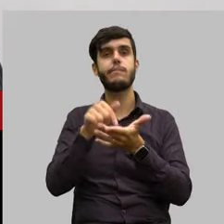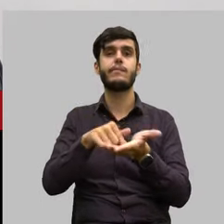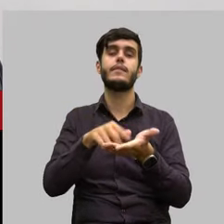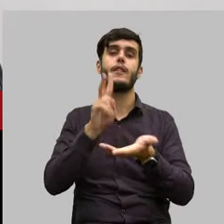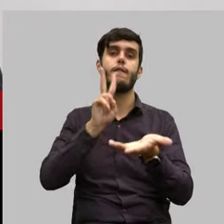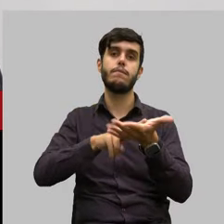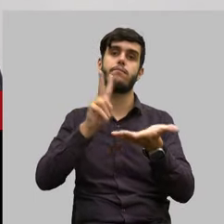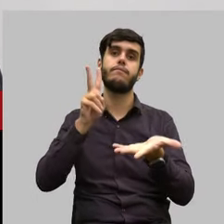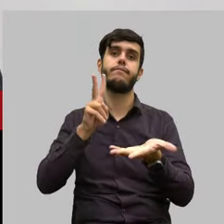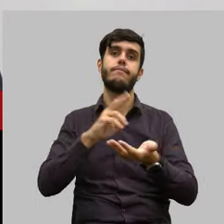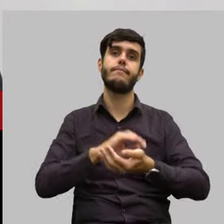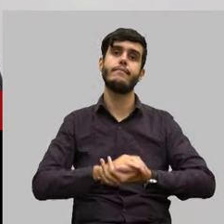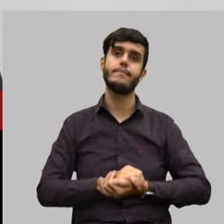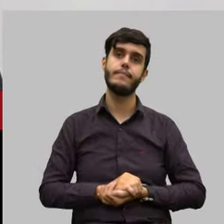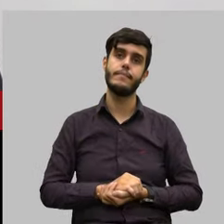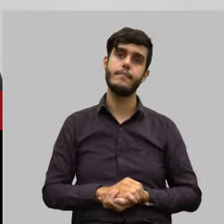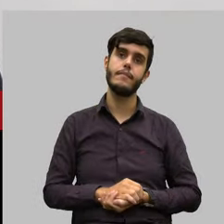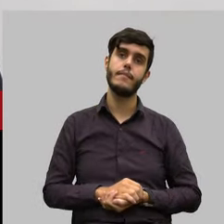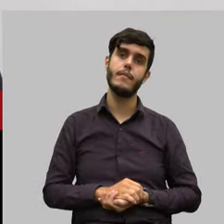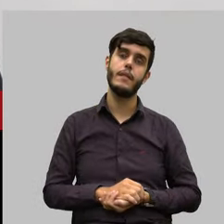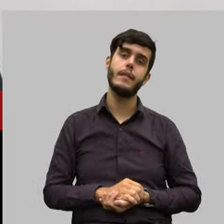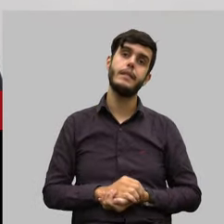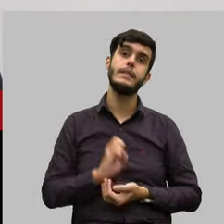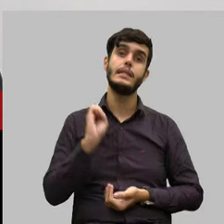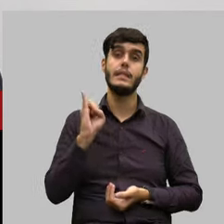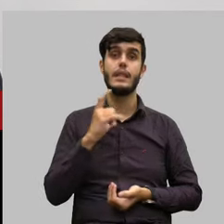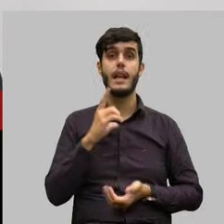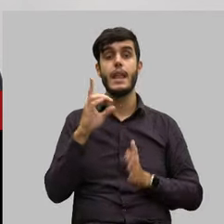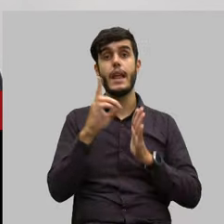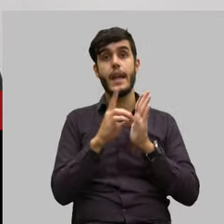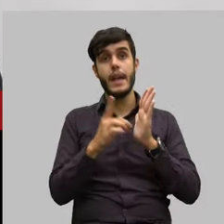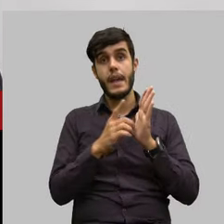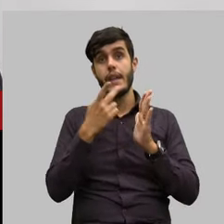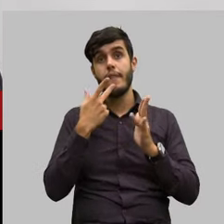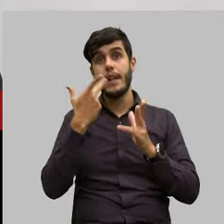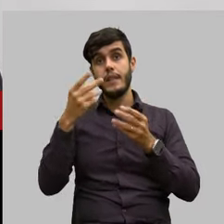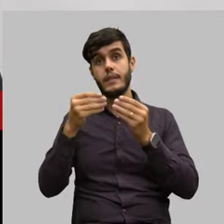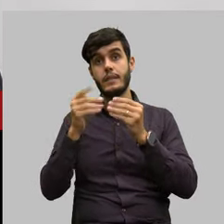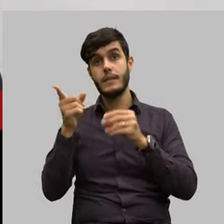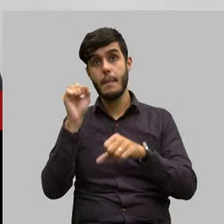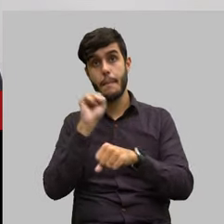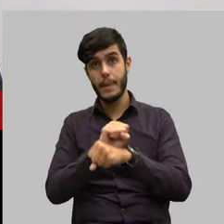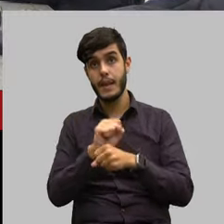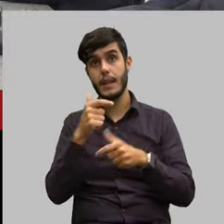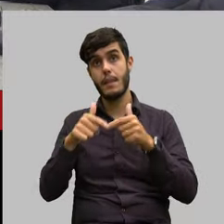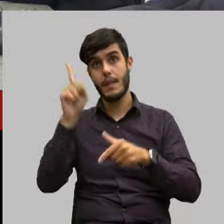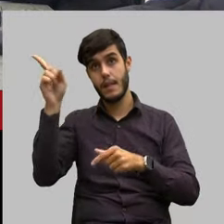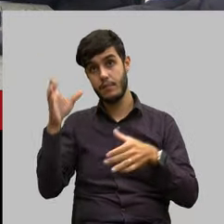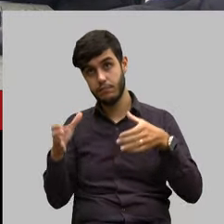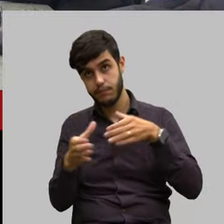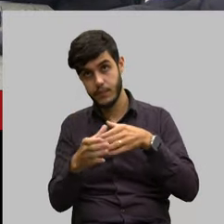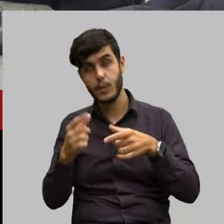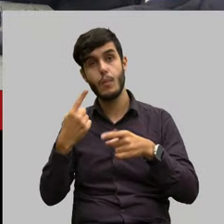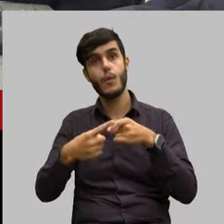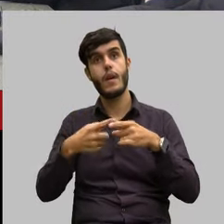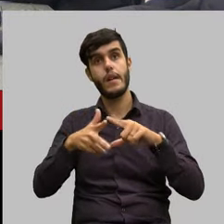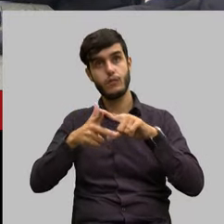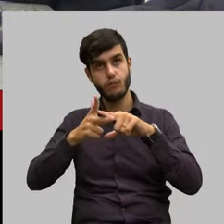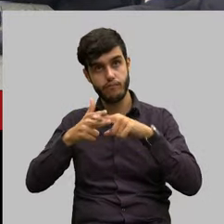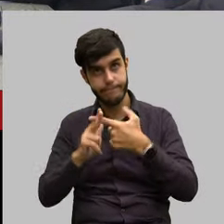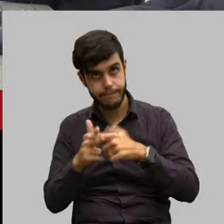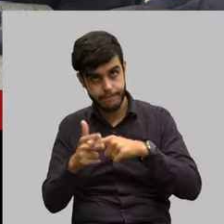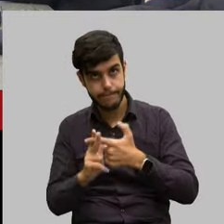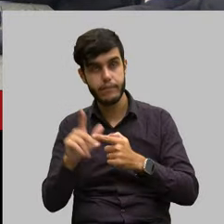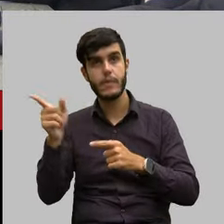bombeiro eh se há um decreto que suspendeu os trabalhos temporariamente para que fosse feita a regularização a